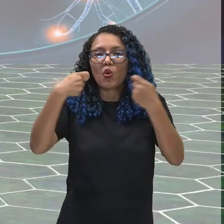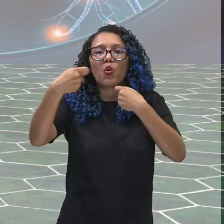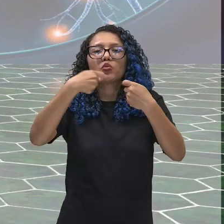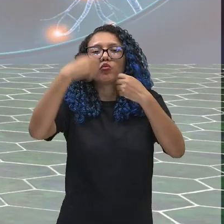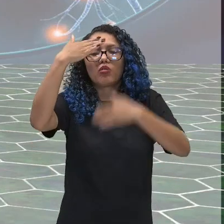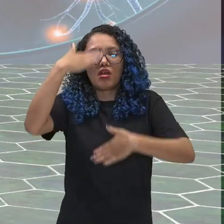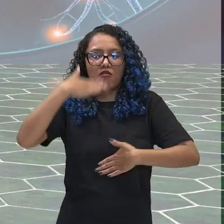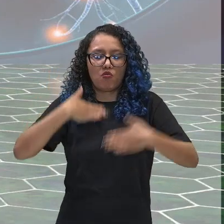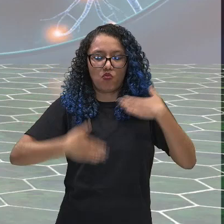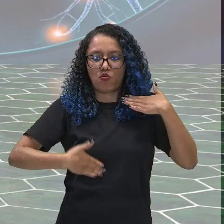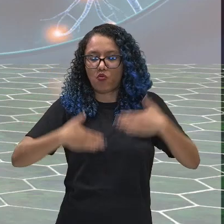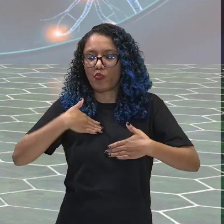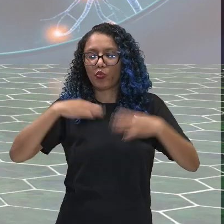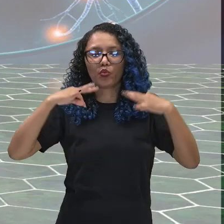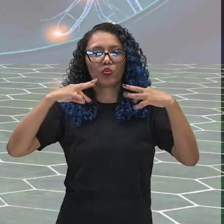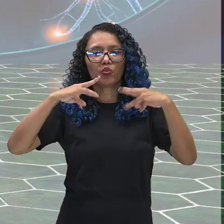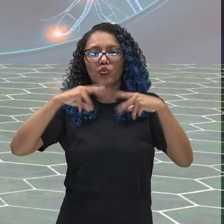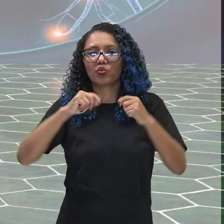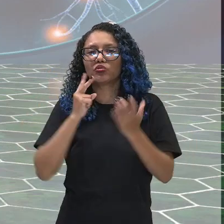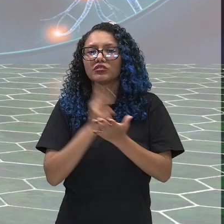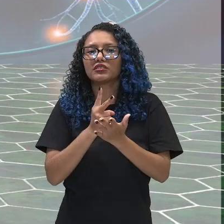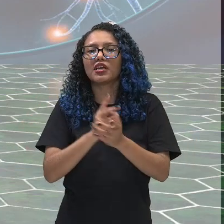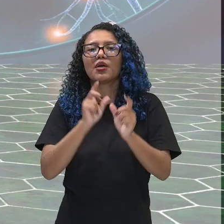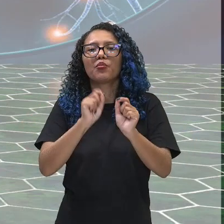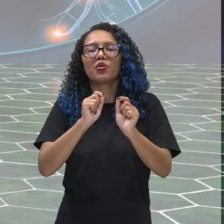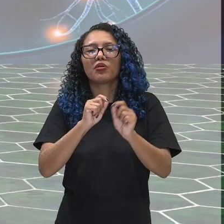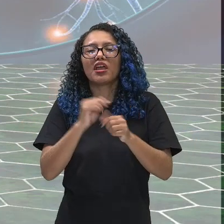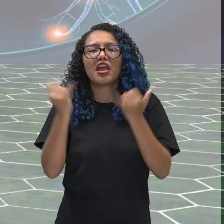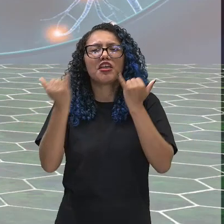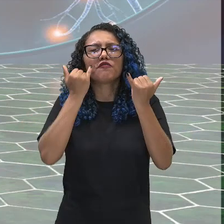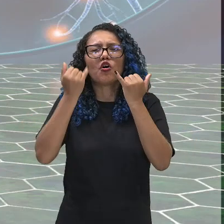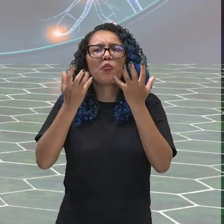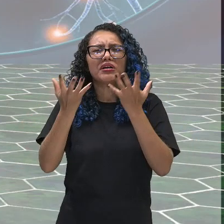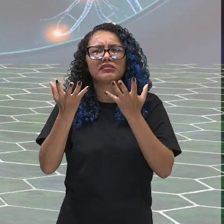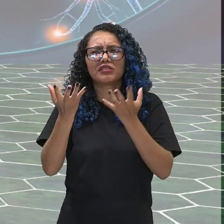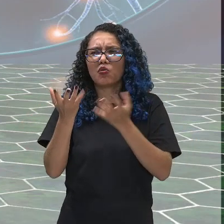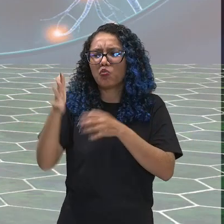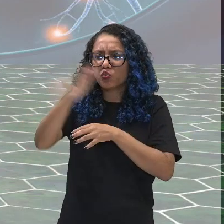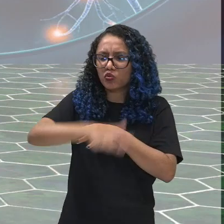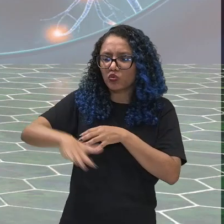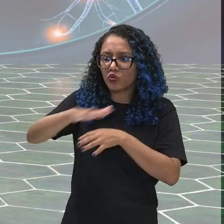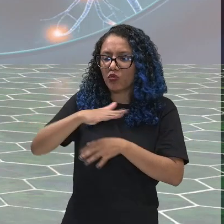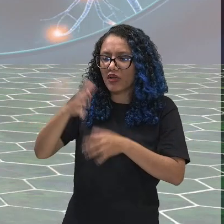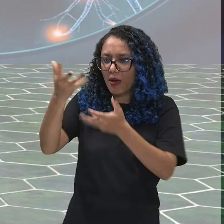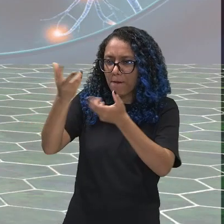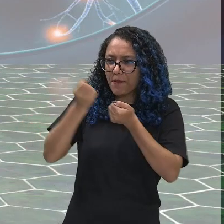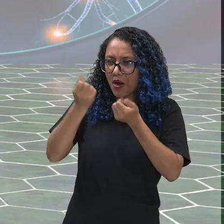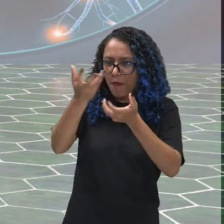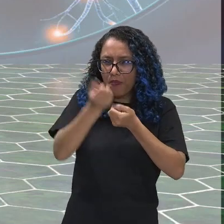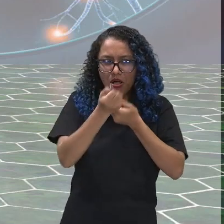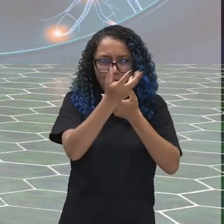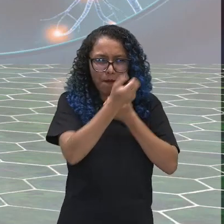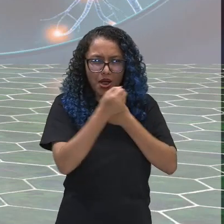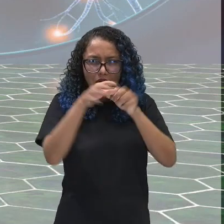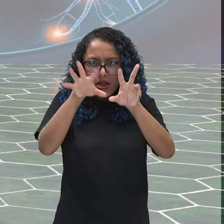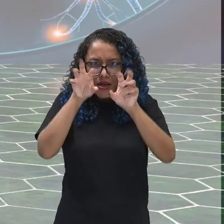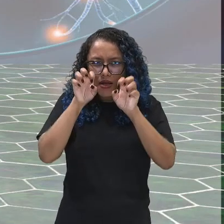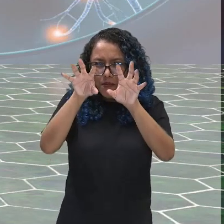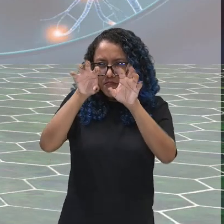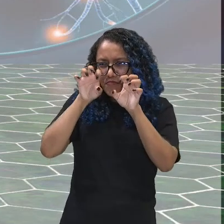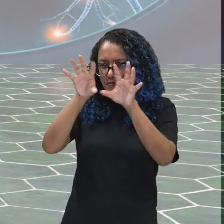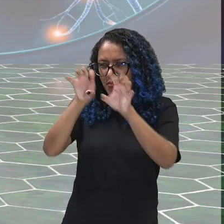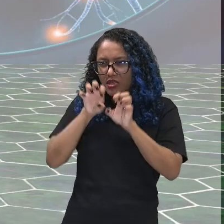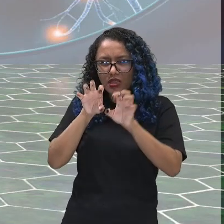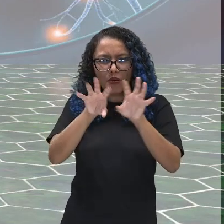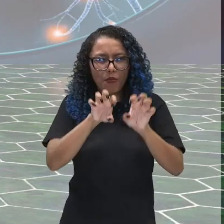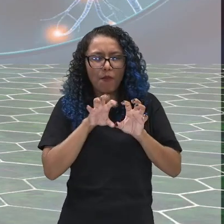corpo, ele está constantemente recebendo informações do ambiente. De que forma? Por neurônios